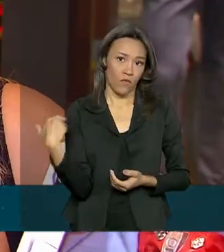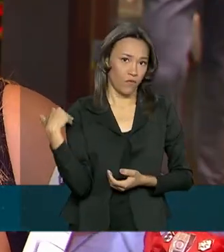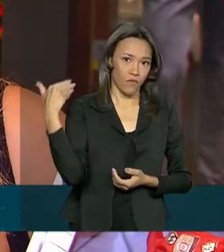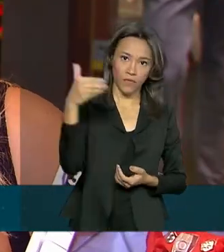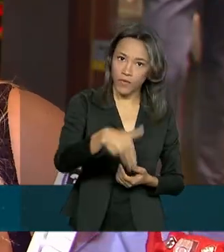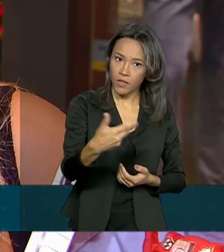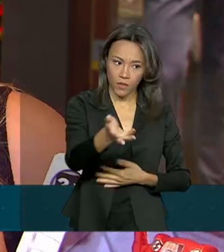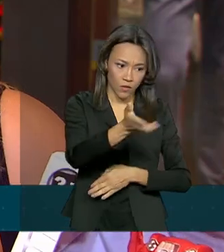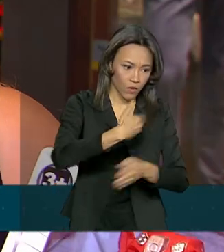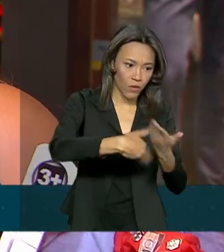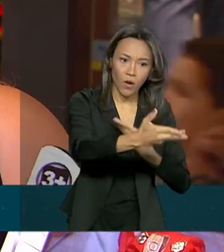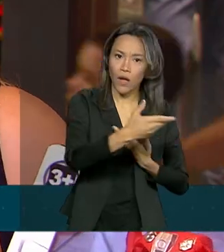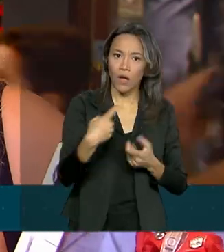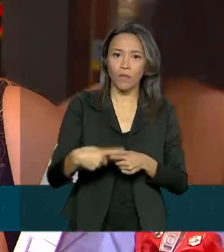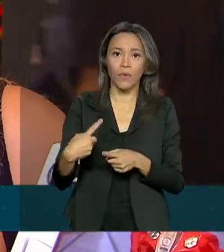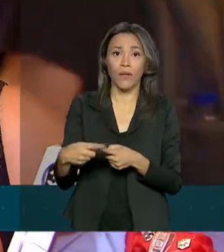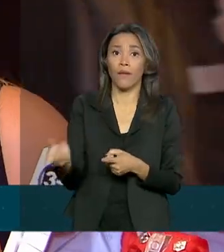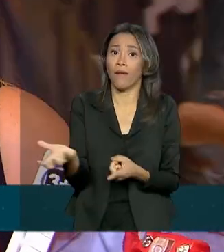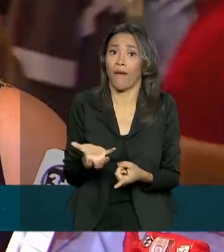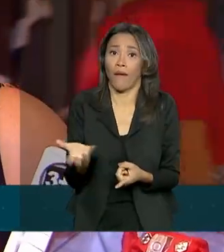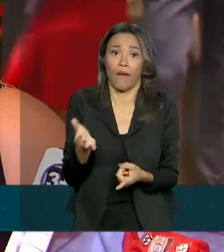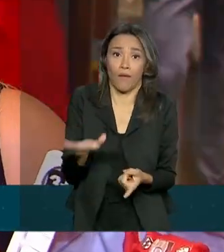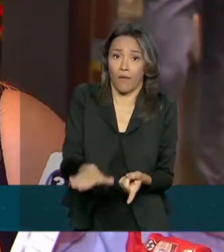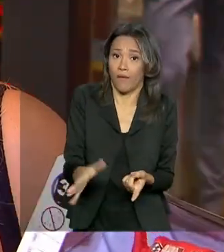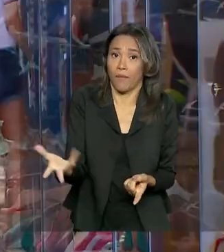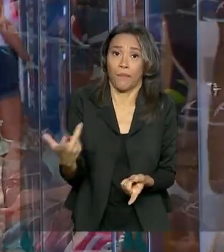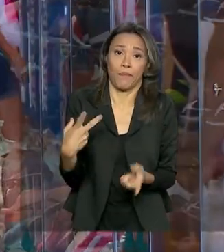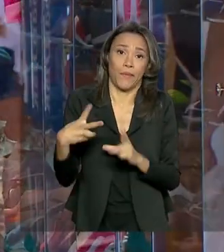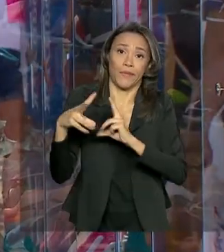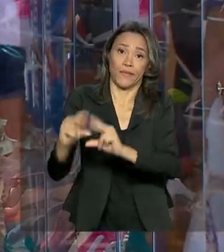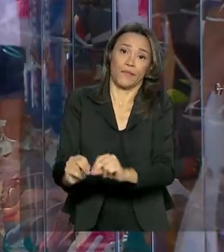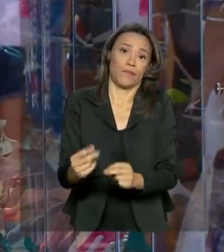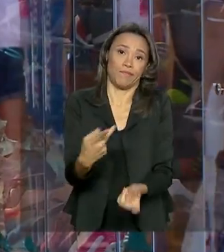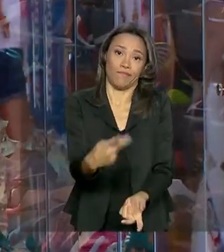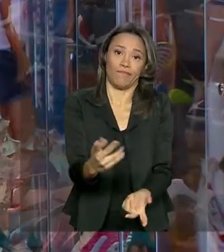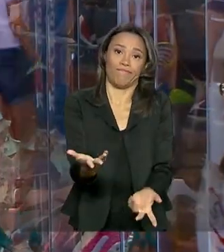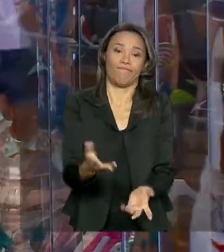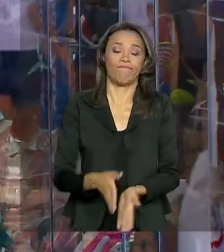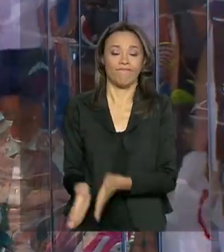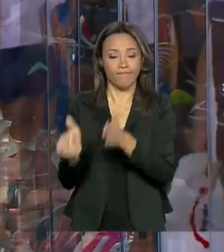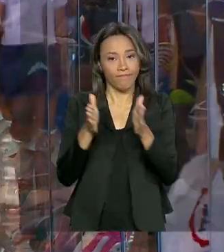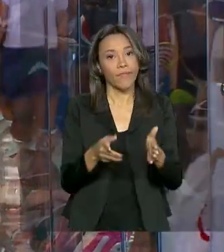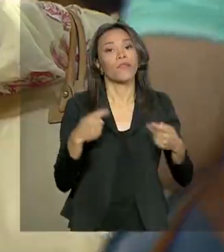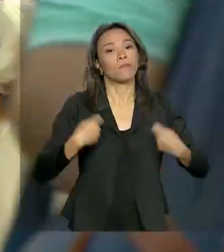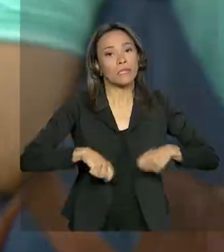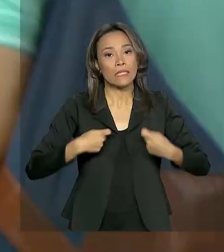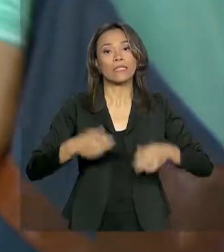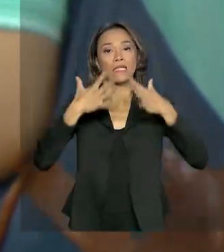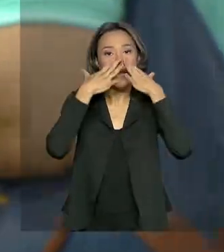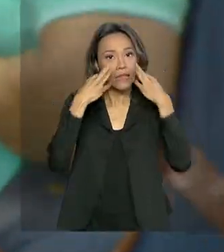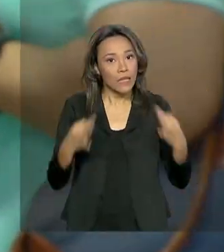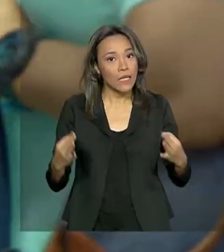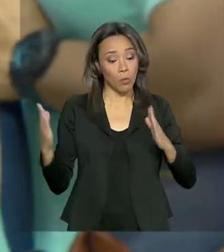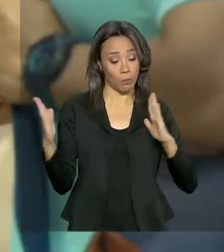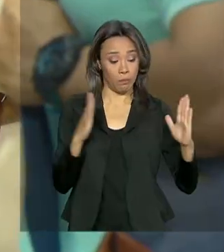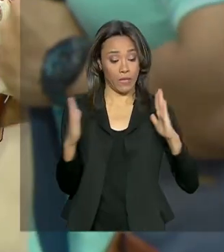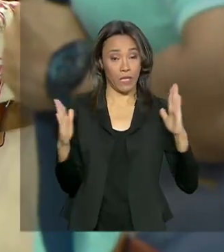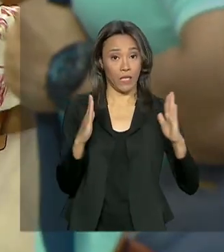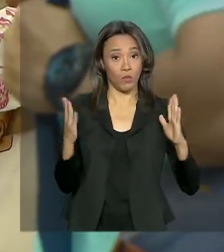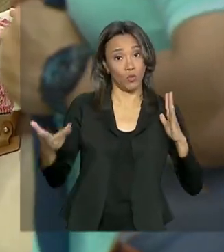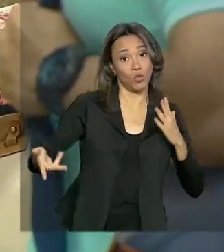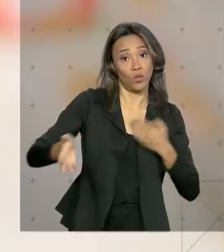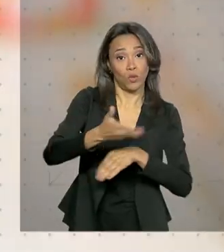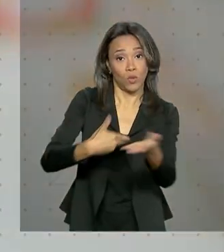porque também ele estava querendo logo na frente de mim o consumidor deve mesmo ficar atento aos prazos de troca dos